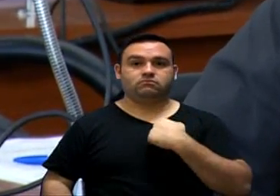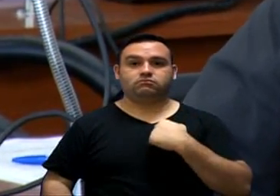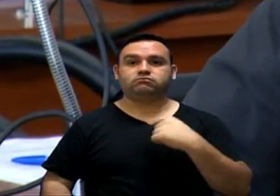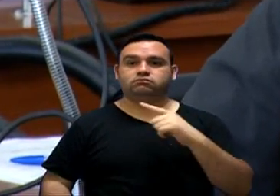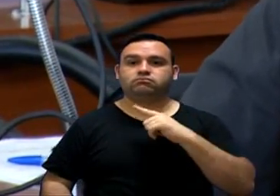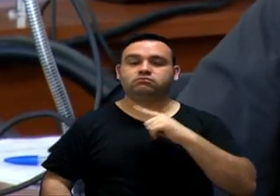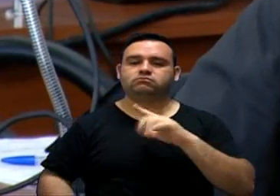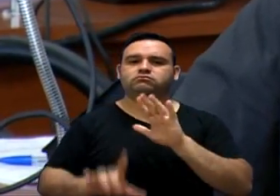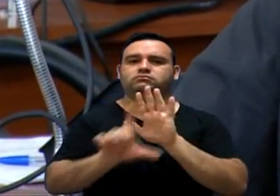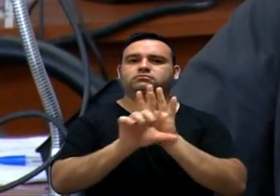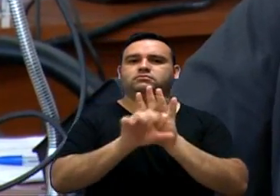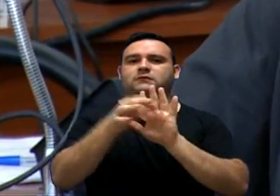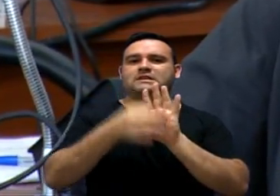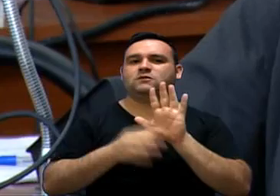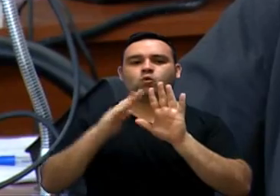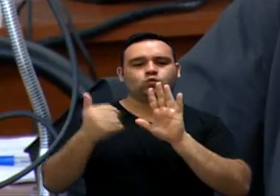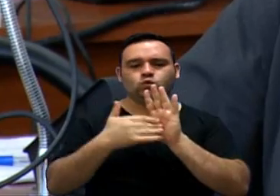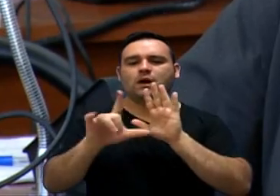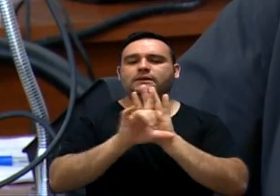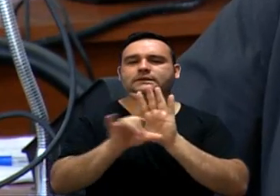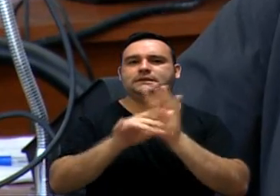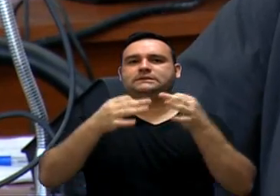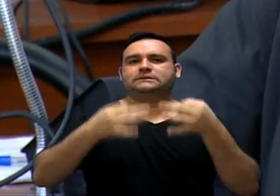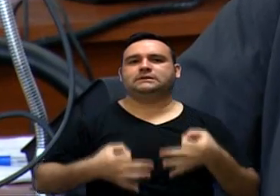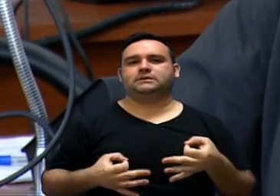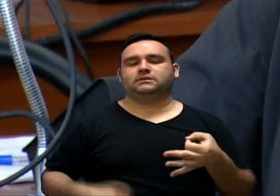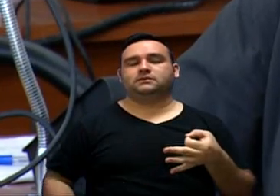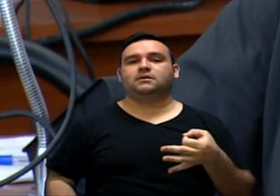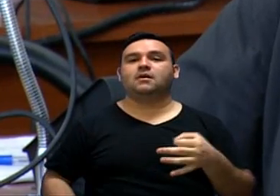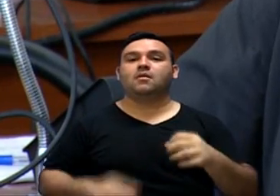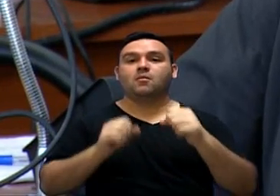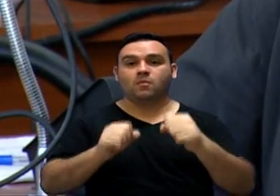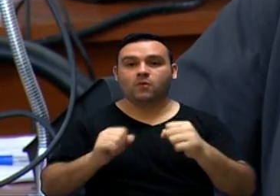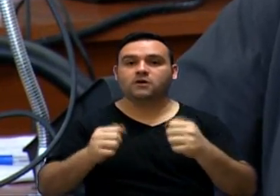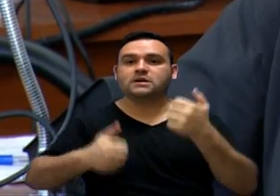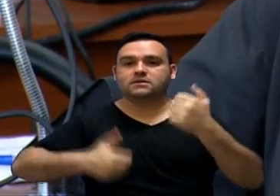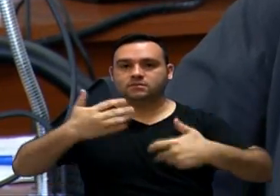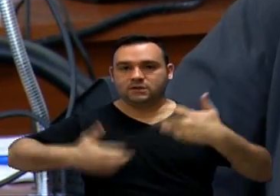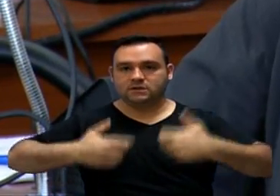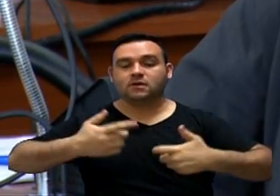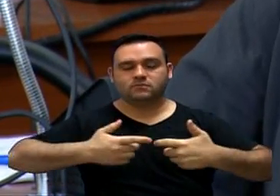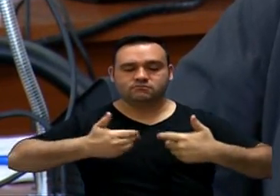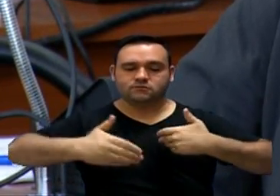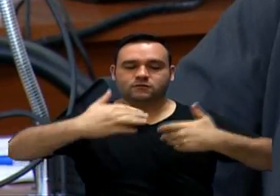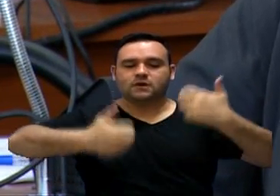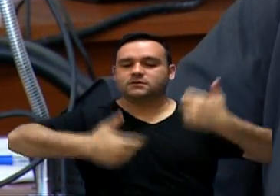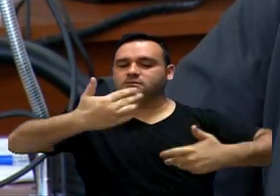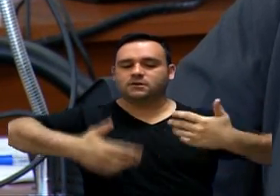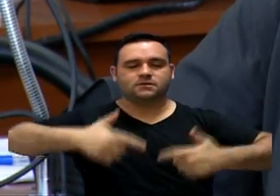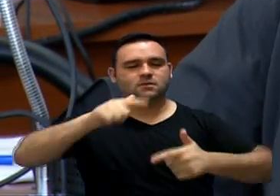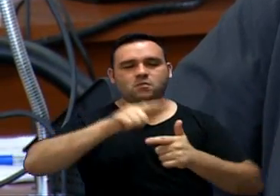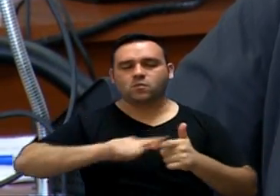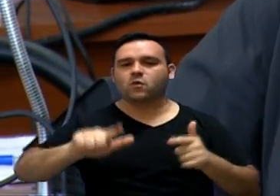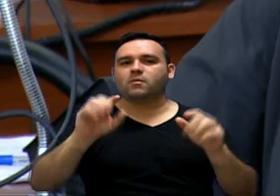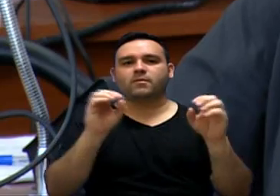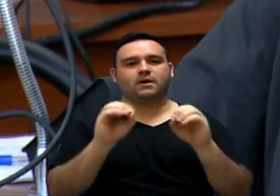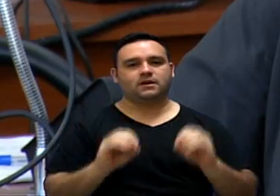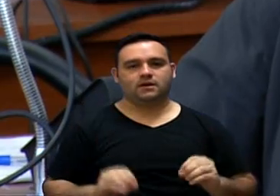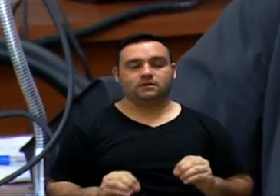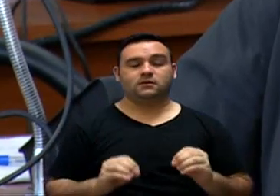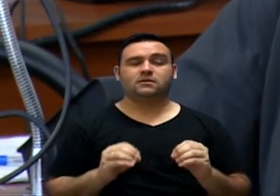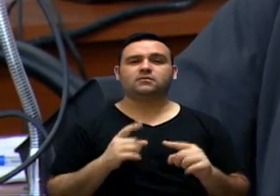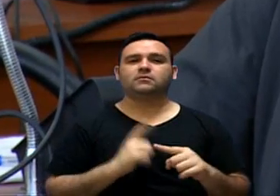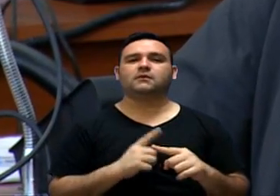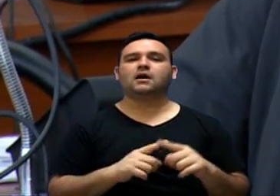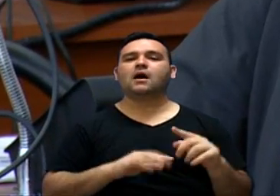usei dentro da legalidade, tudo dentro da legalidade. Podem pedir as explicações, eu daria as explicações sem problema algum. Foi